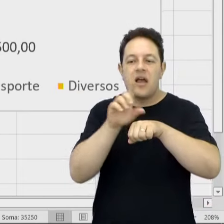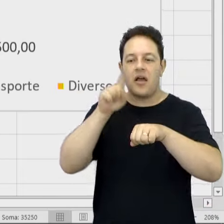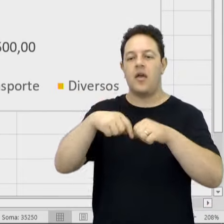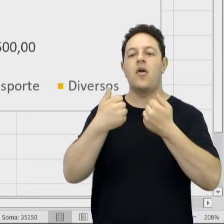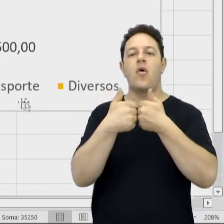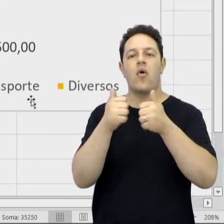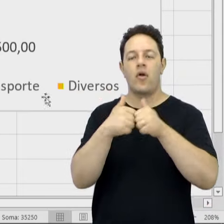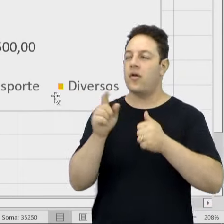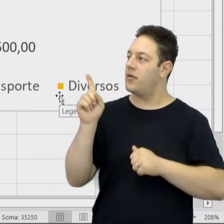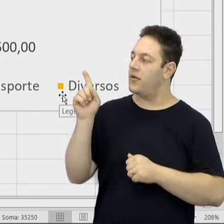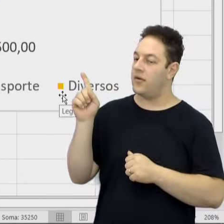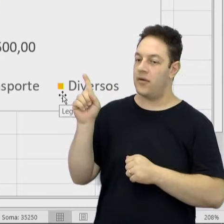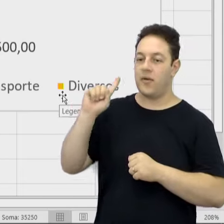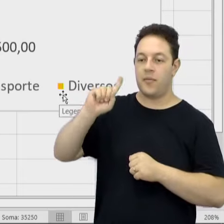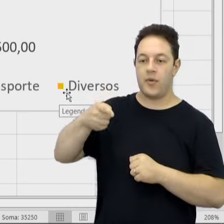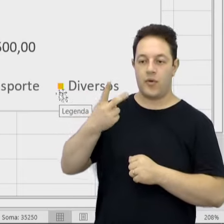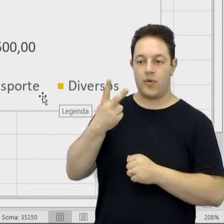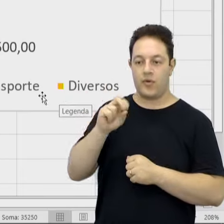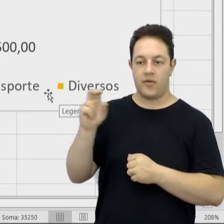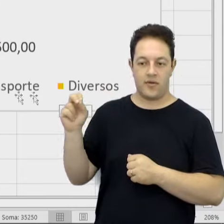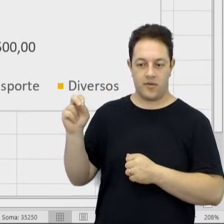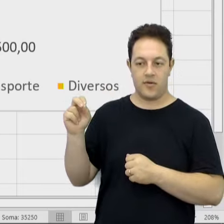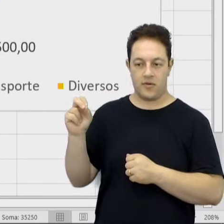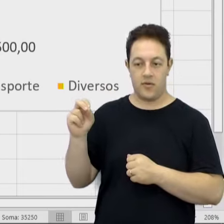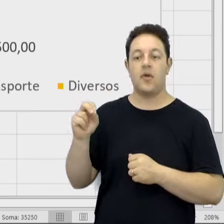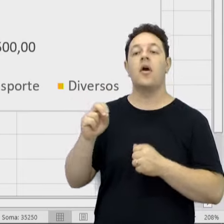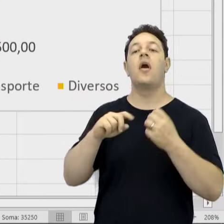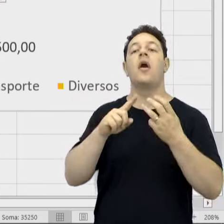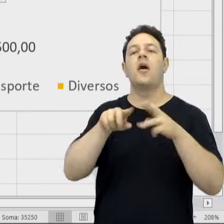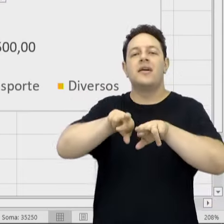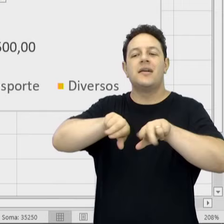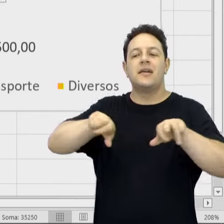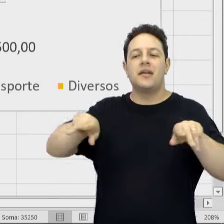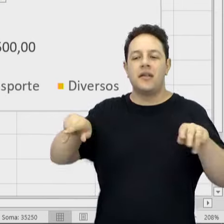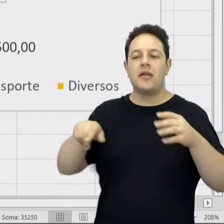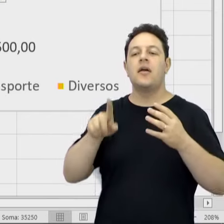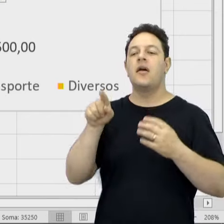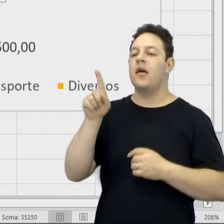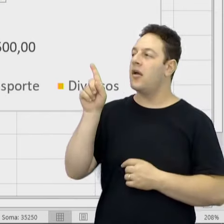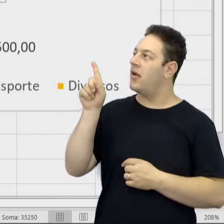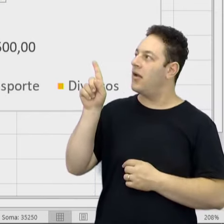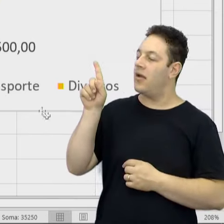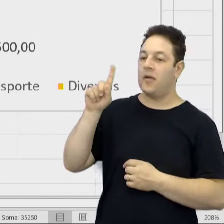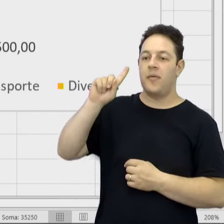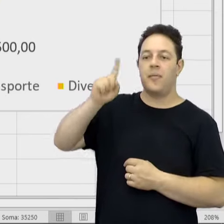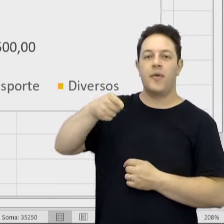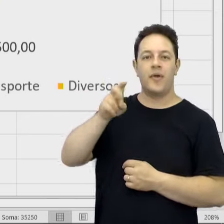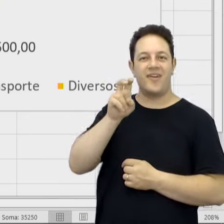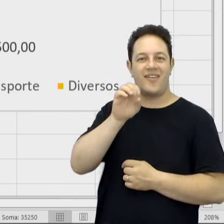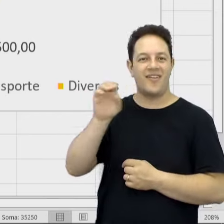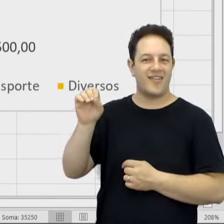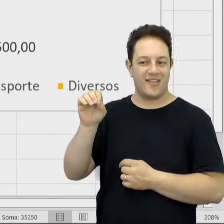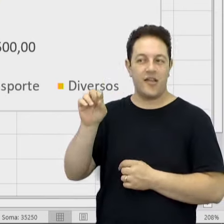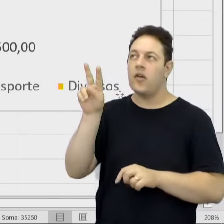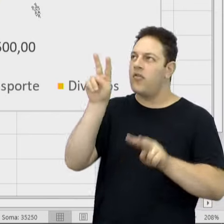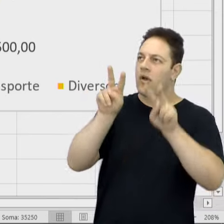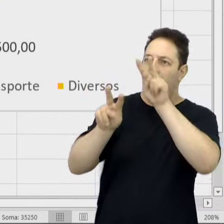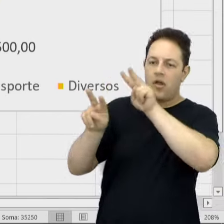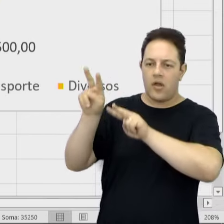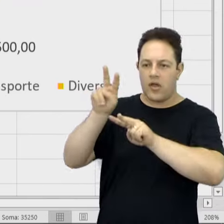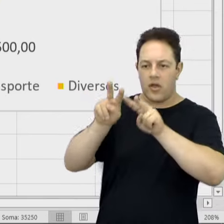transporte, 1.200. E o diversos aí, 1.500. Visualmente, a gente sabe